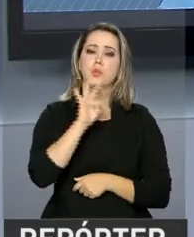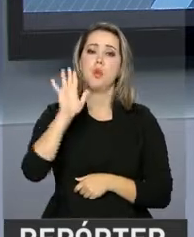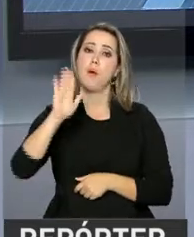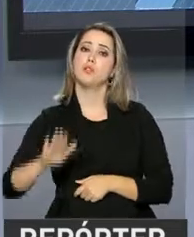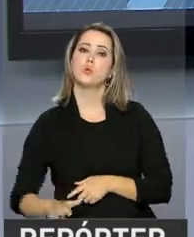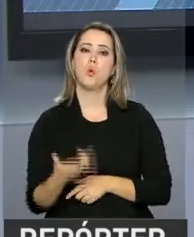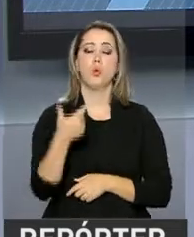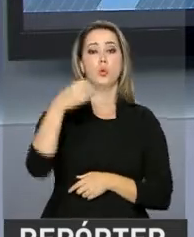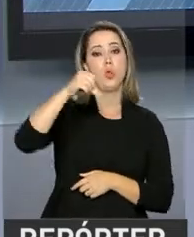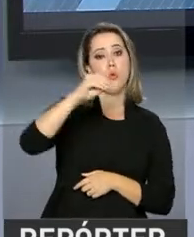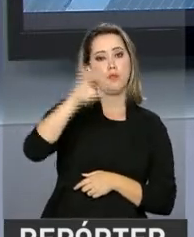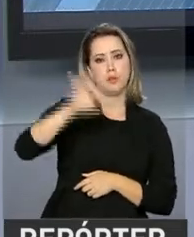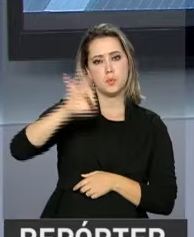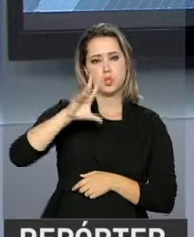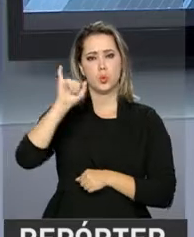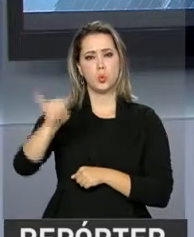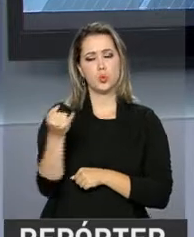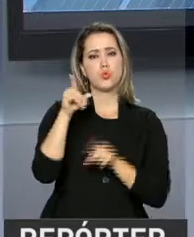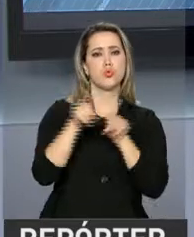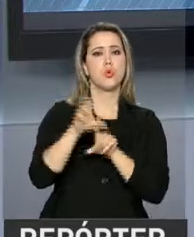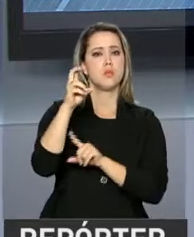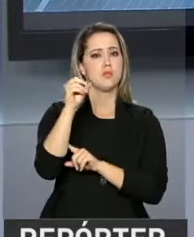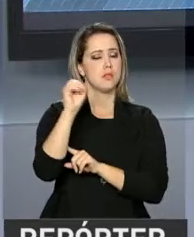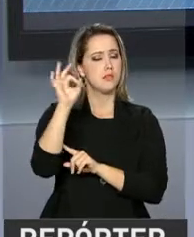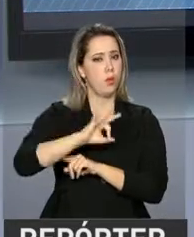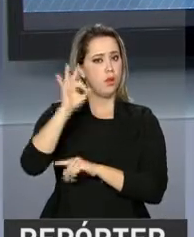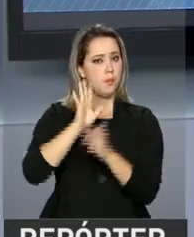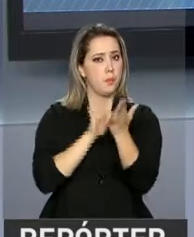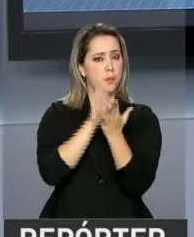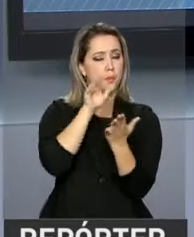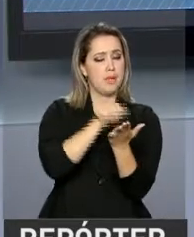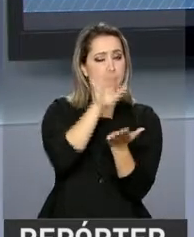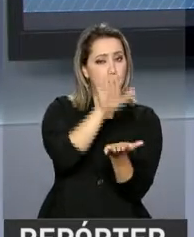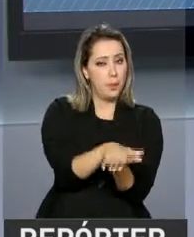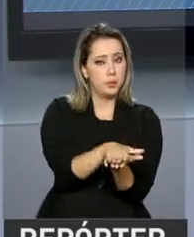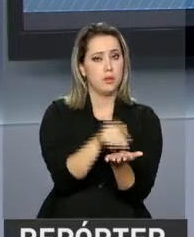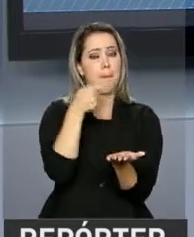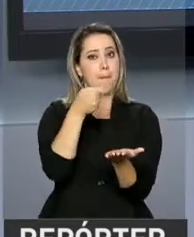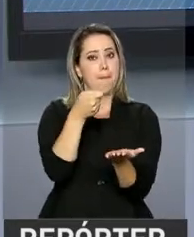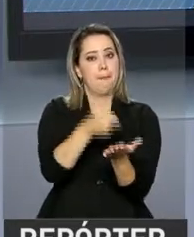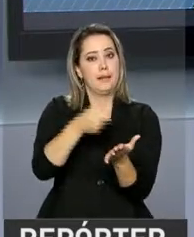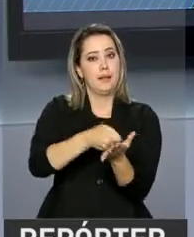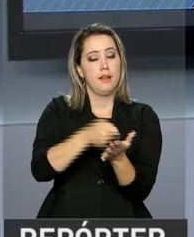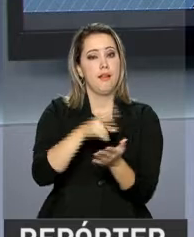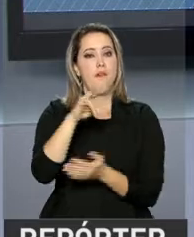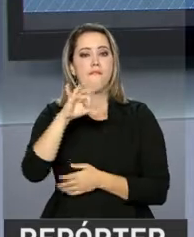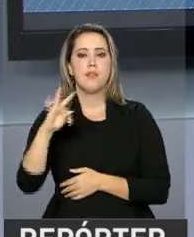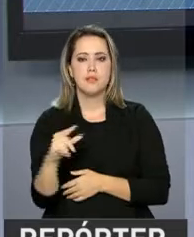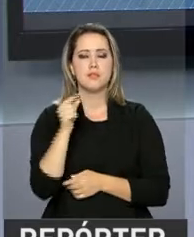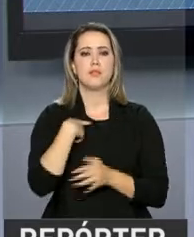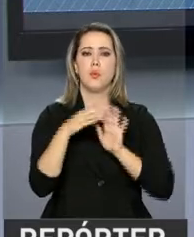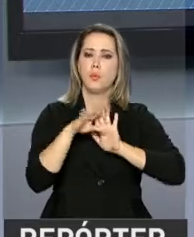chegar a 90% dos juros e 50% das multas para quem pagar o débito à vista é o programa